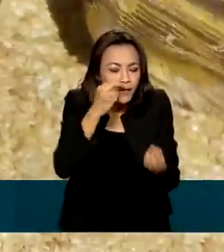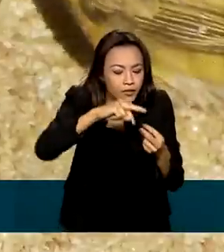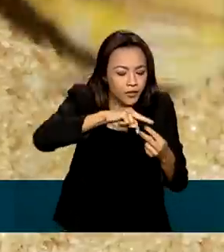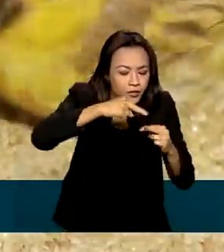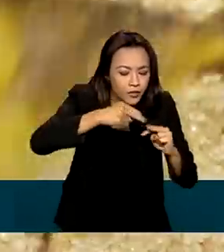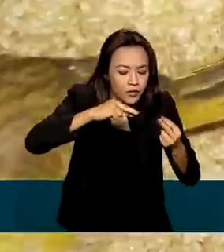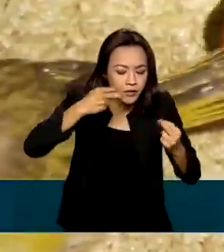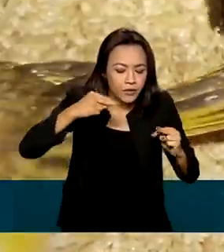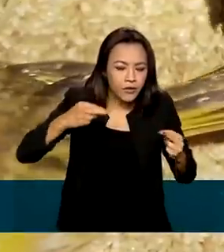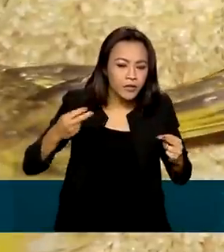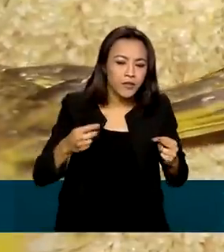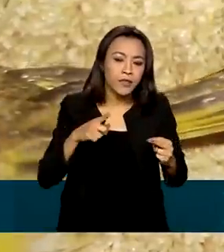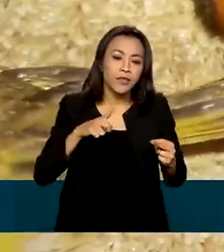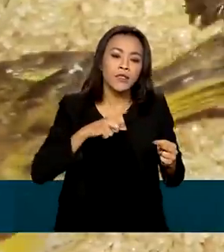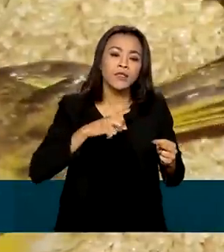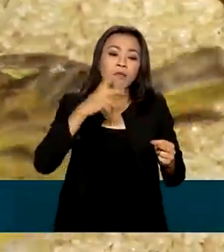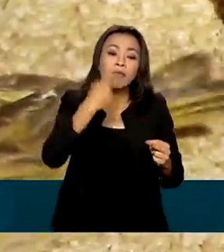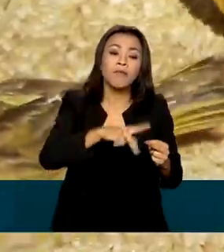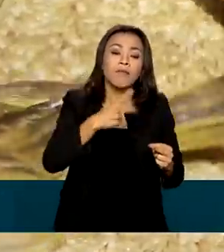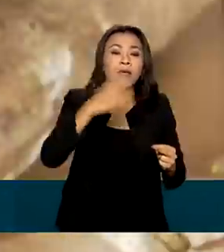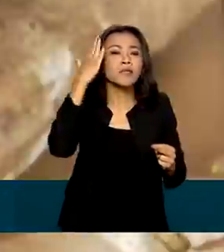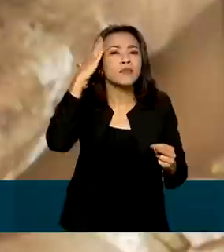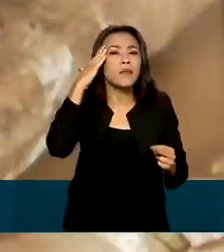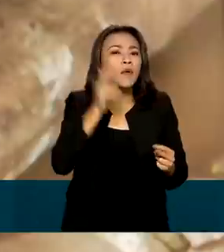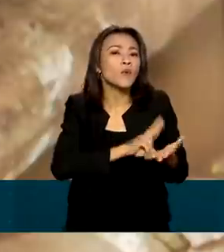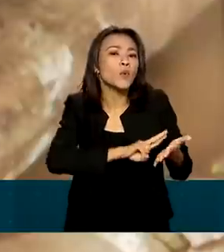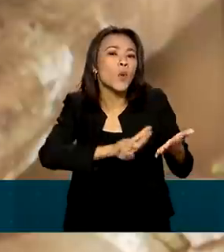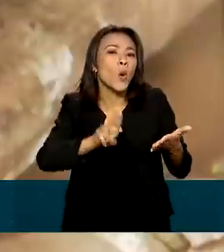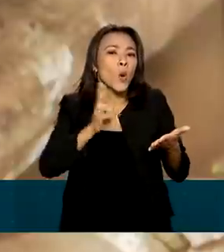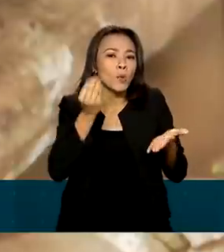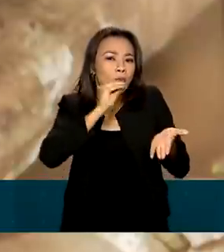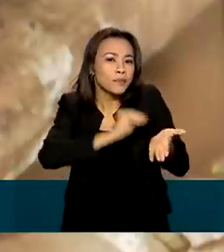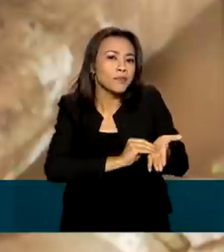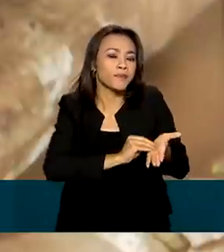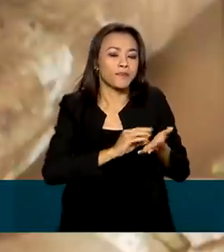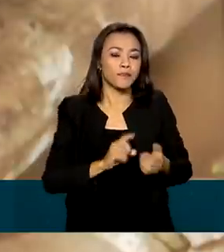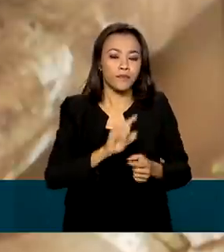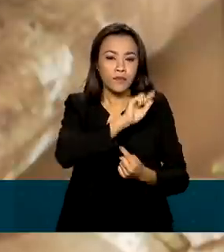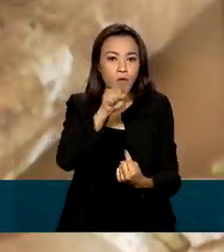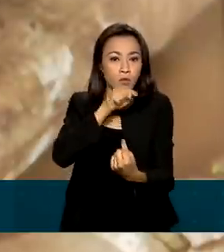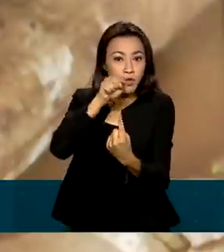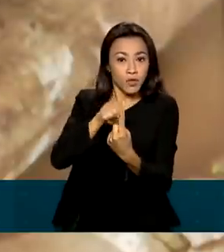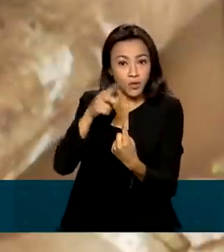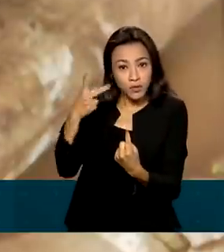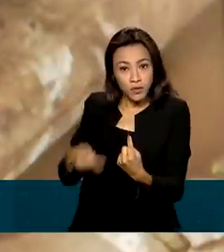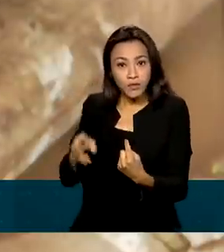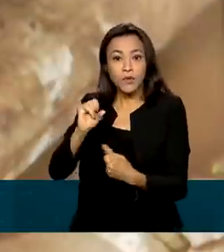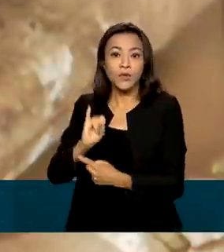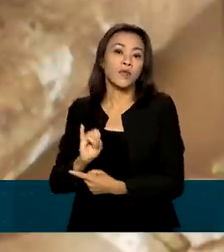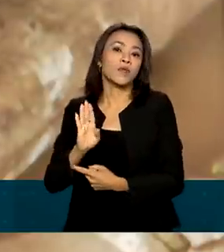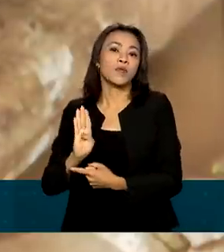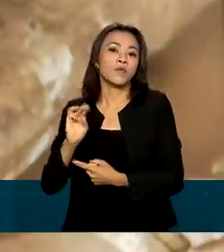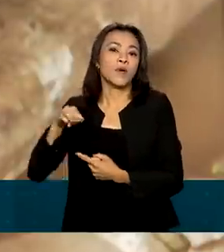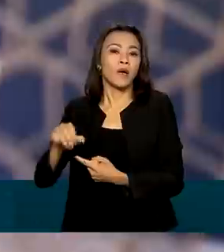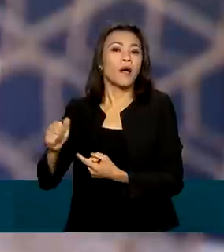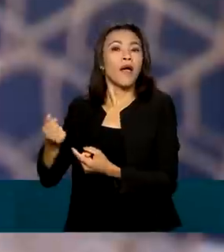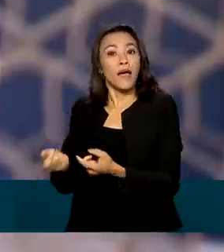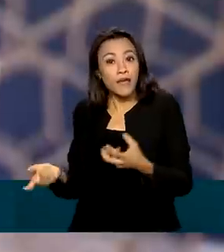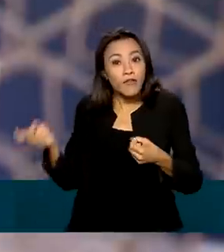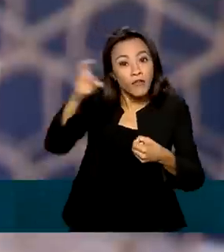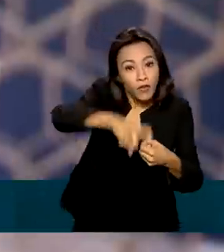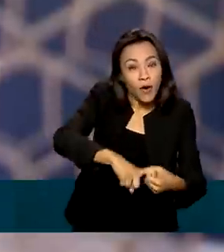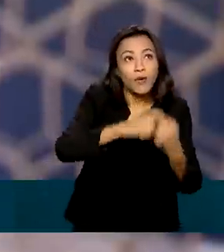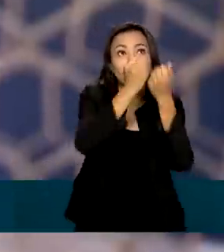genéticos para identificação de origem e espécie o objetivo principal do Ibama é devolver os animais à natureza